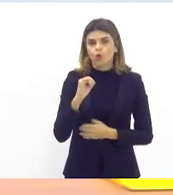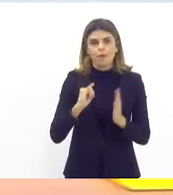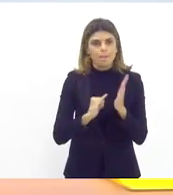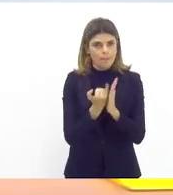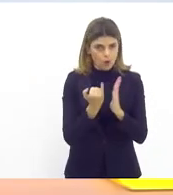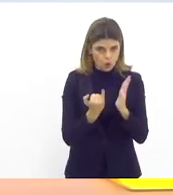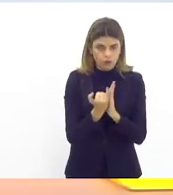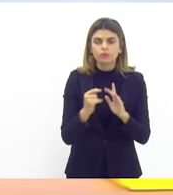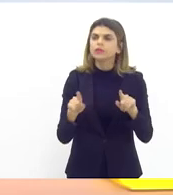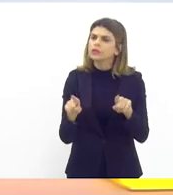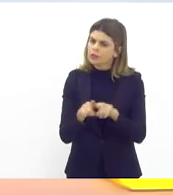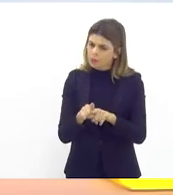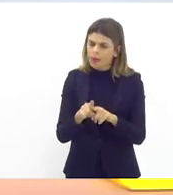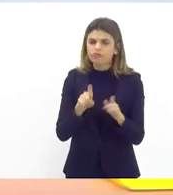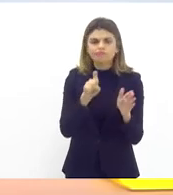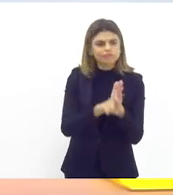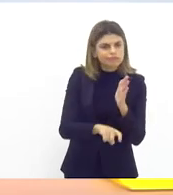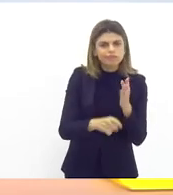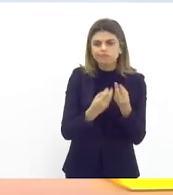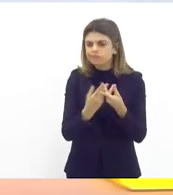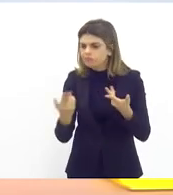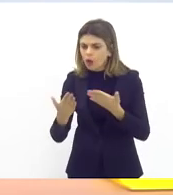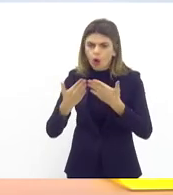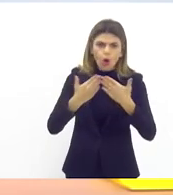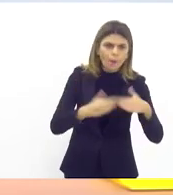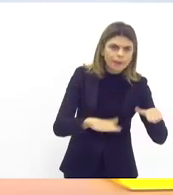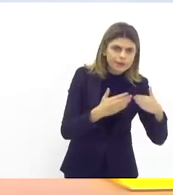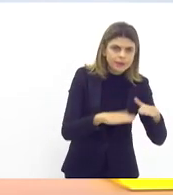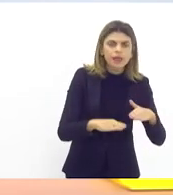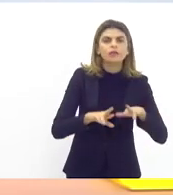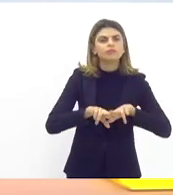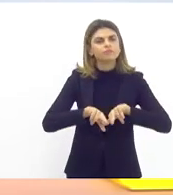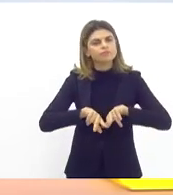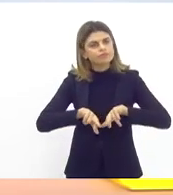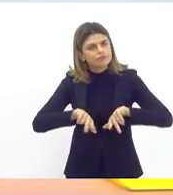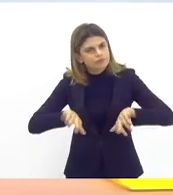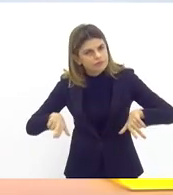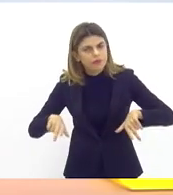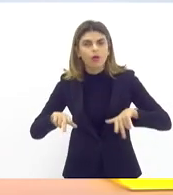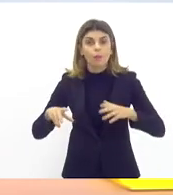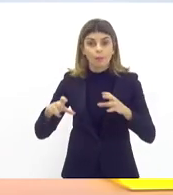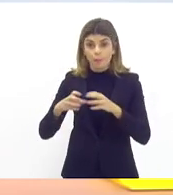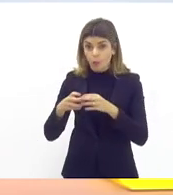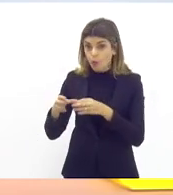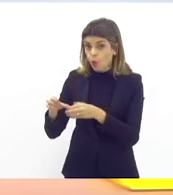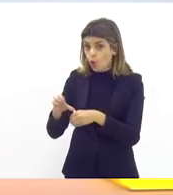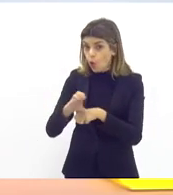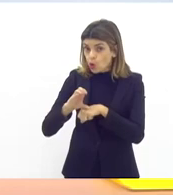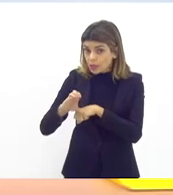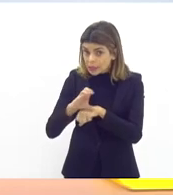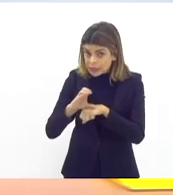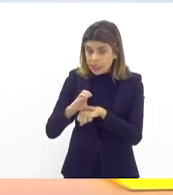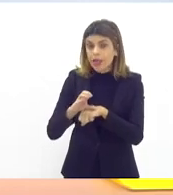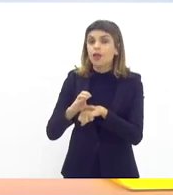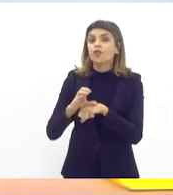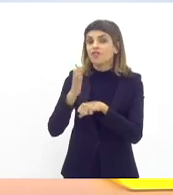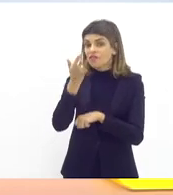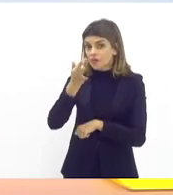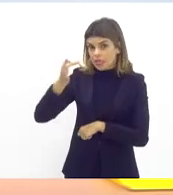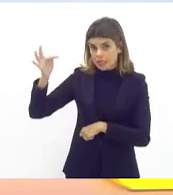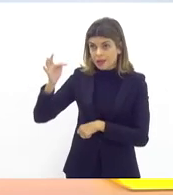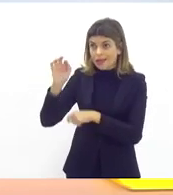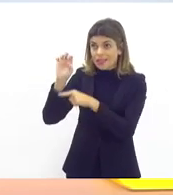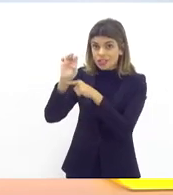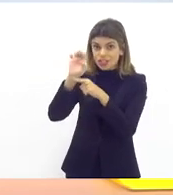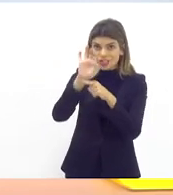a compensação, vai fazer a arrecadação e a compensação de débitos e créditos do imposto vai ser feito por esse Conselho Federativo. Os estados